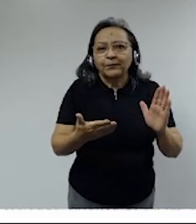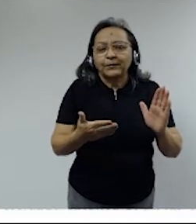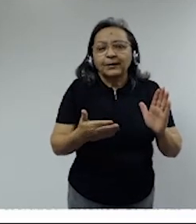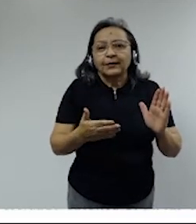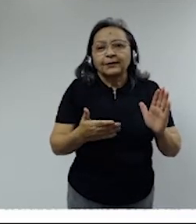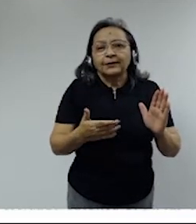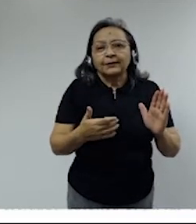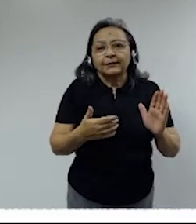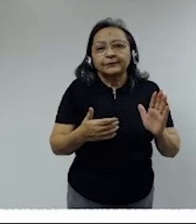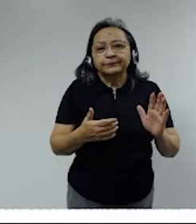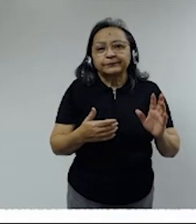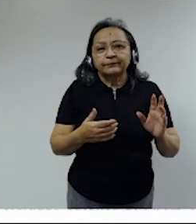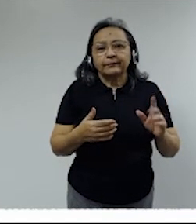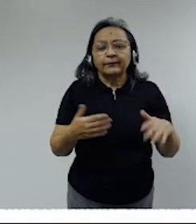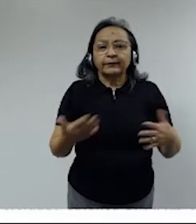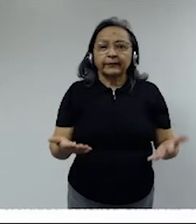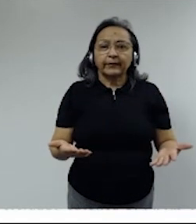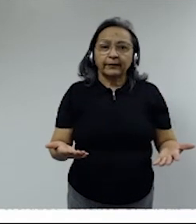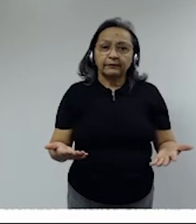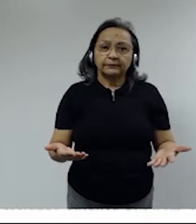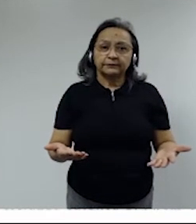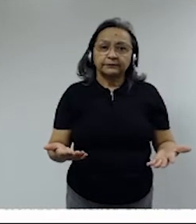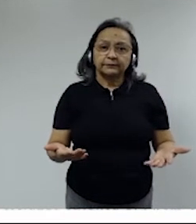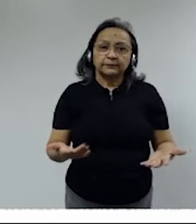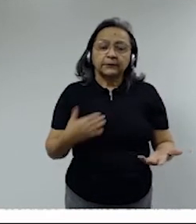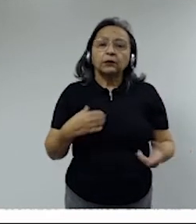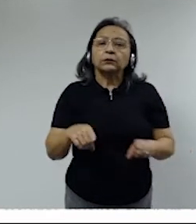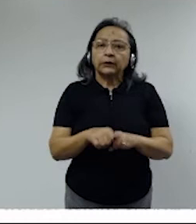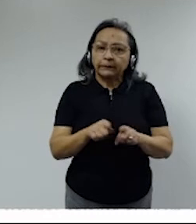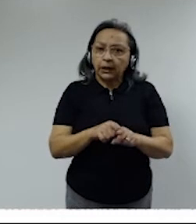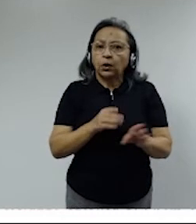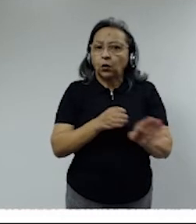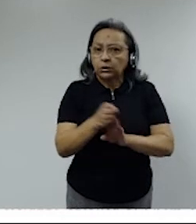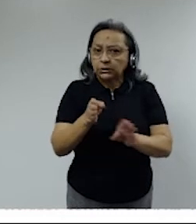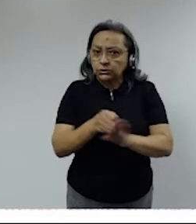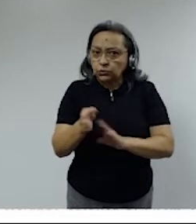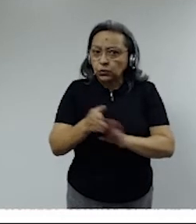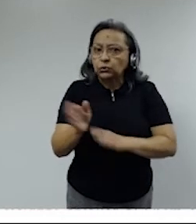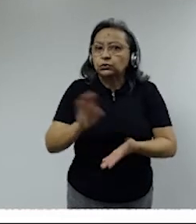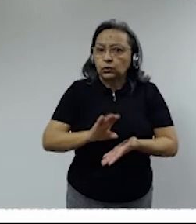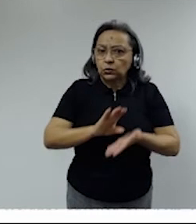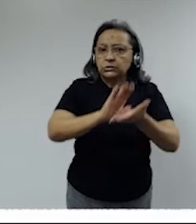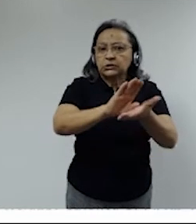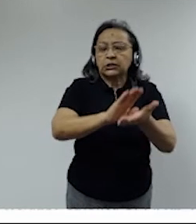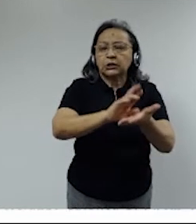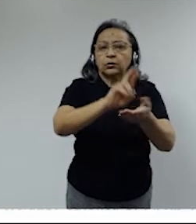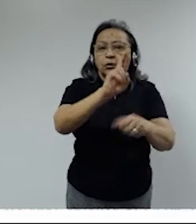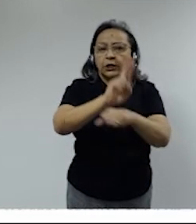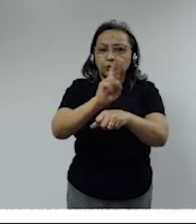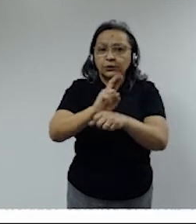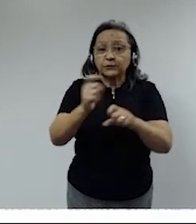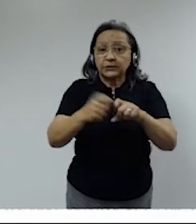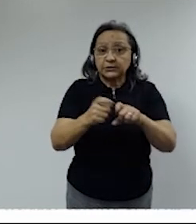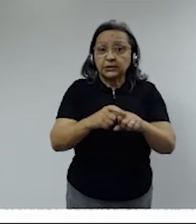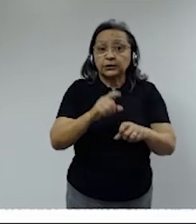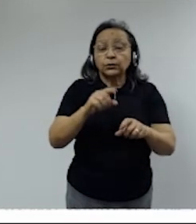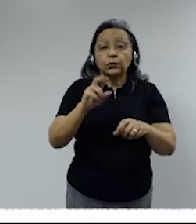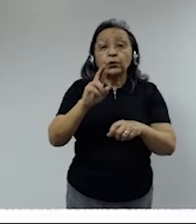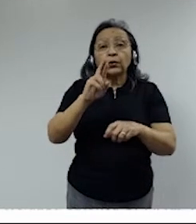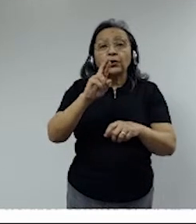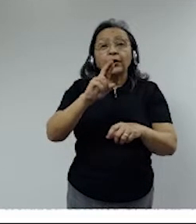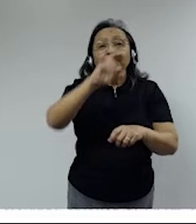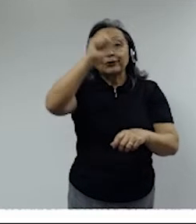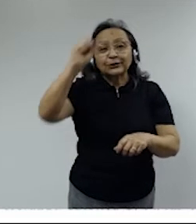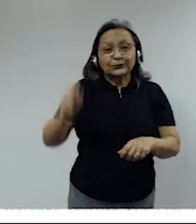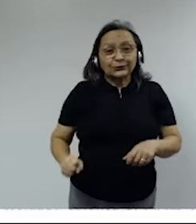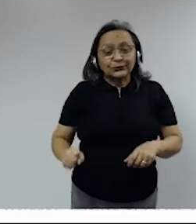a serem utilizados? Bom, recomendações do Conselho Regional de Medicina do Rio Grande do Sul, que